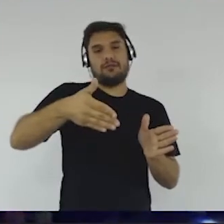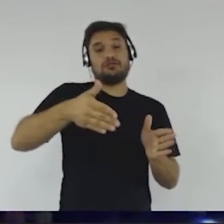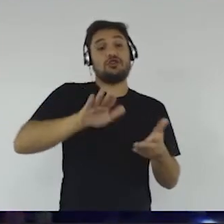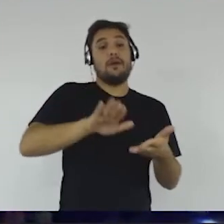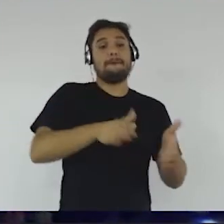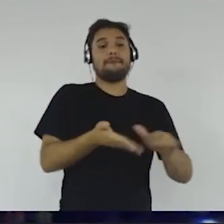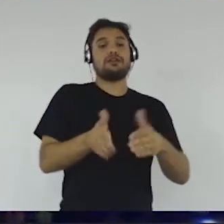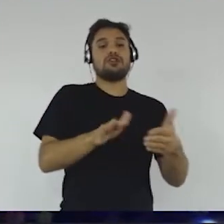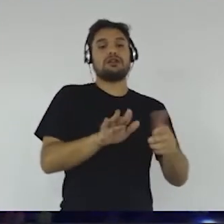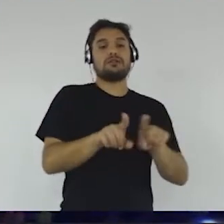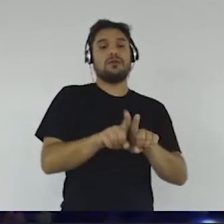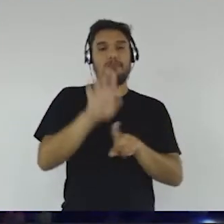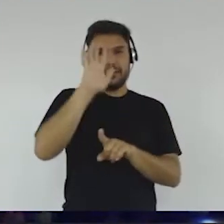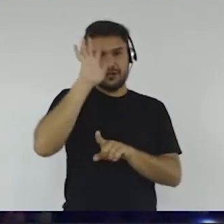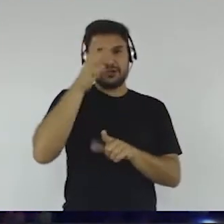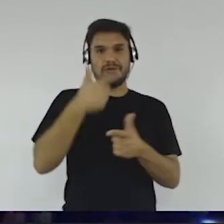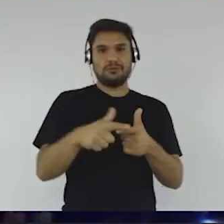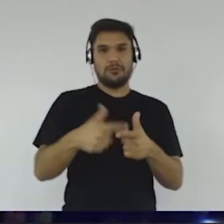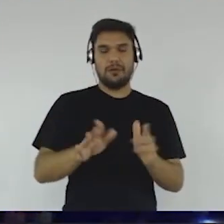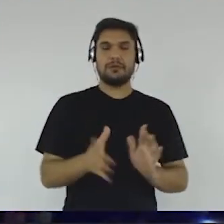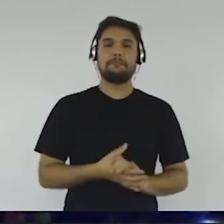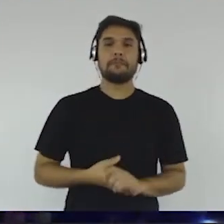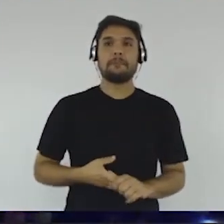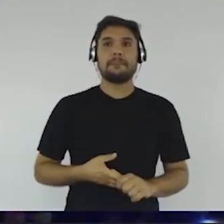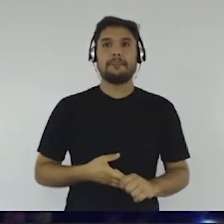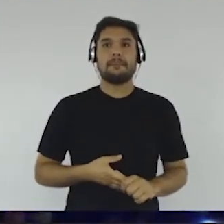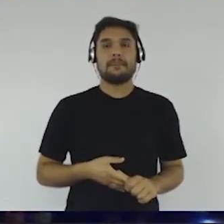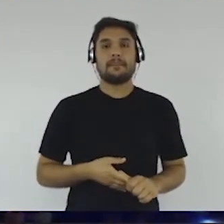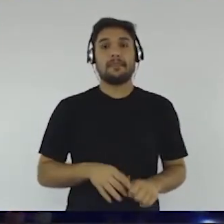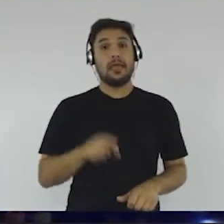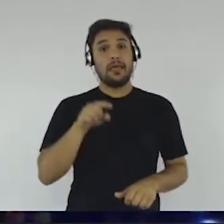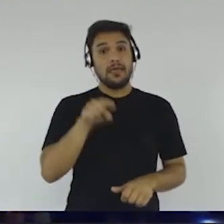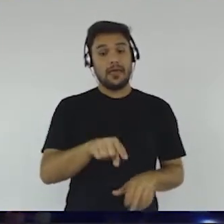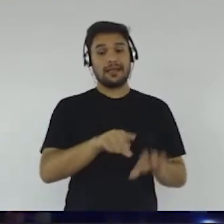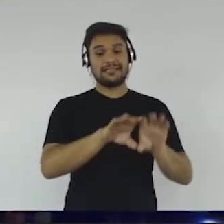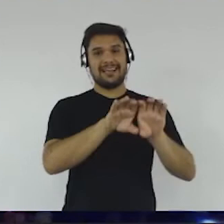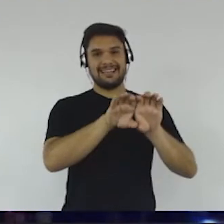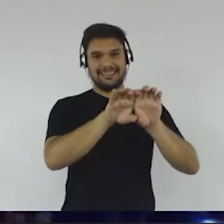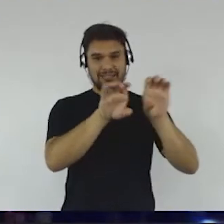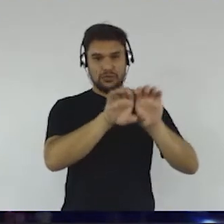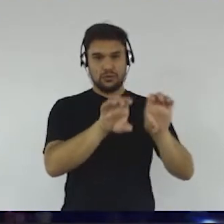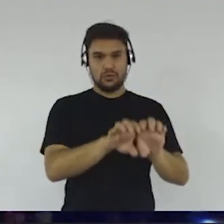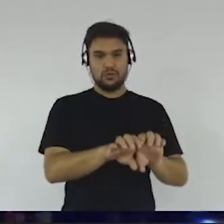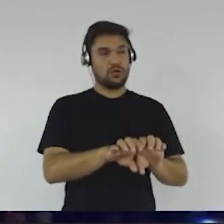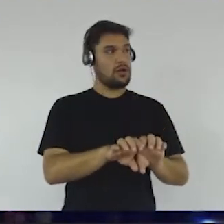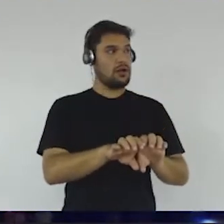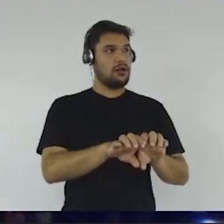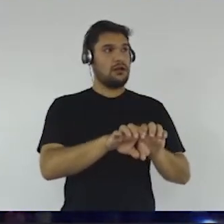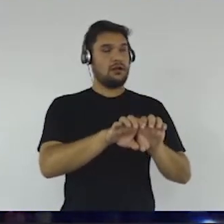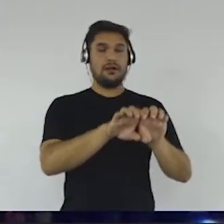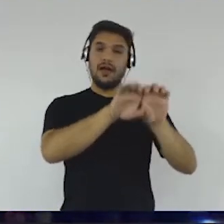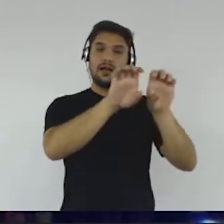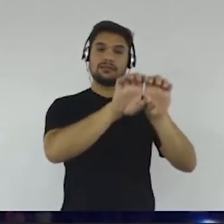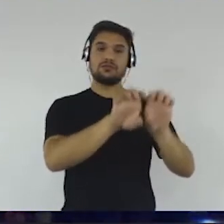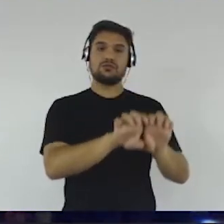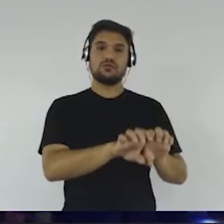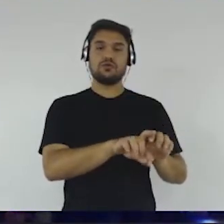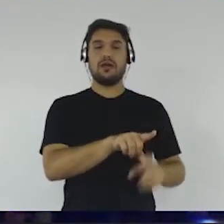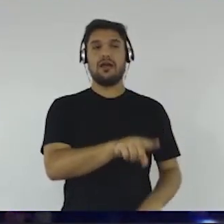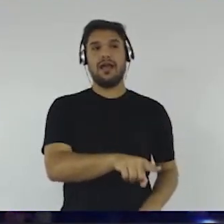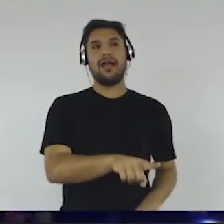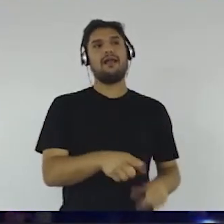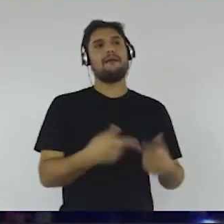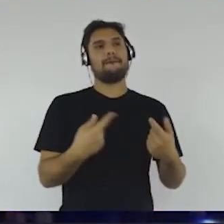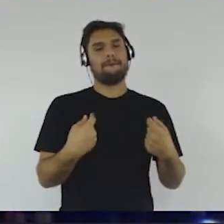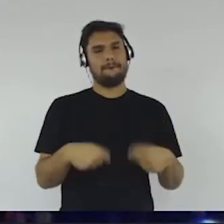mediação e de arbitragem. E, como tal, essa estrutura deve contar,